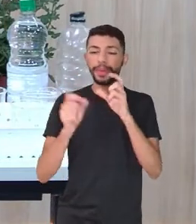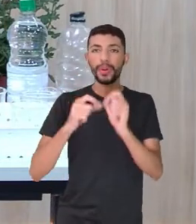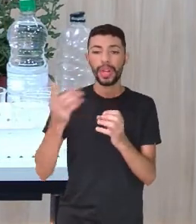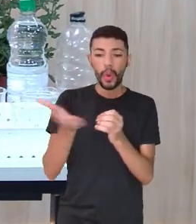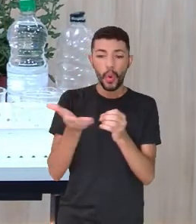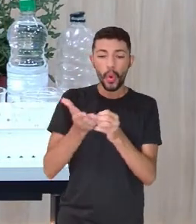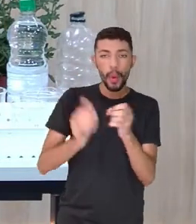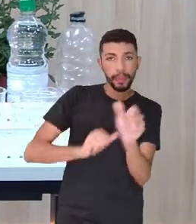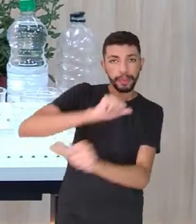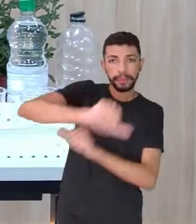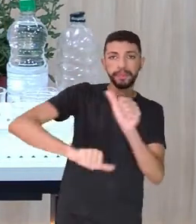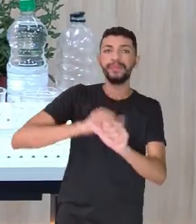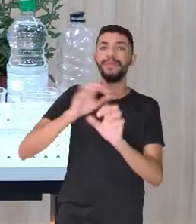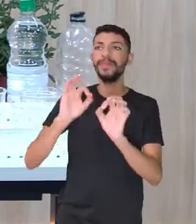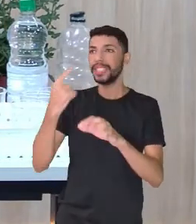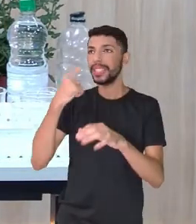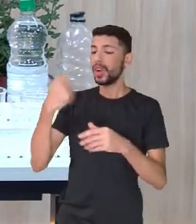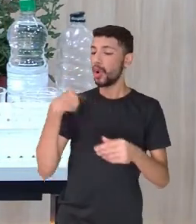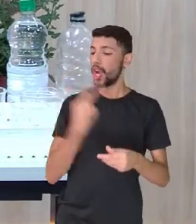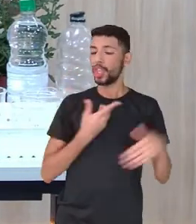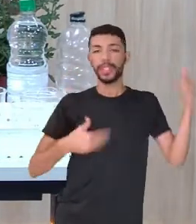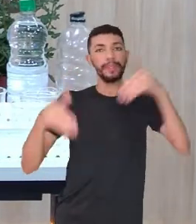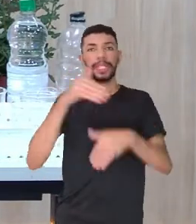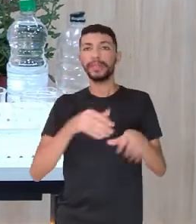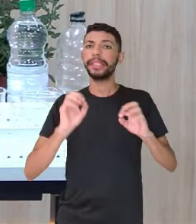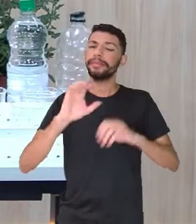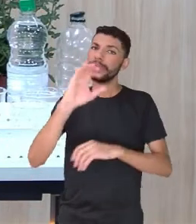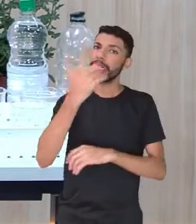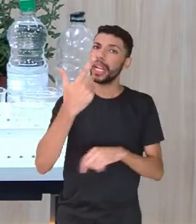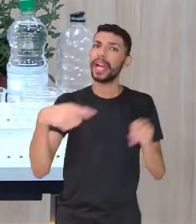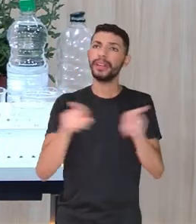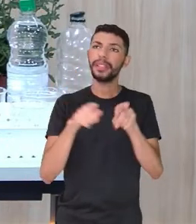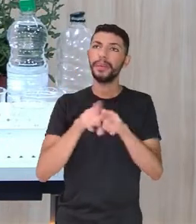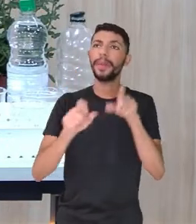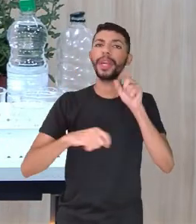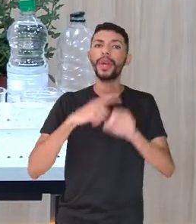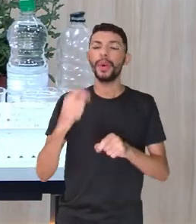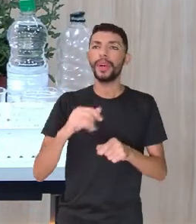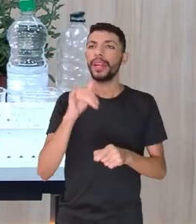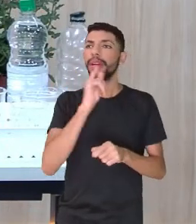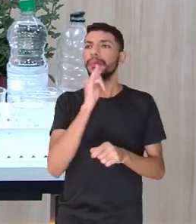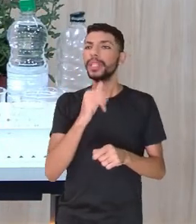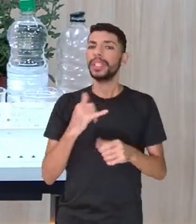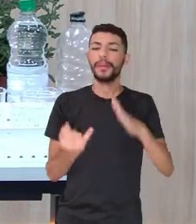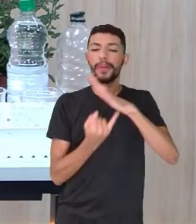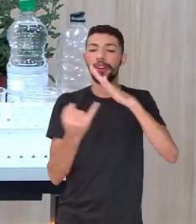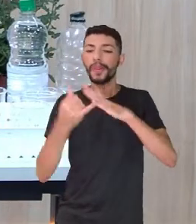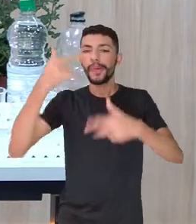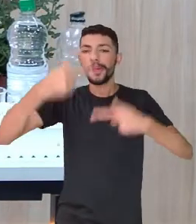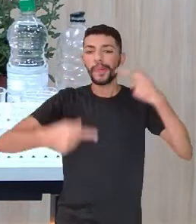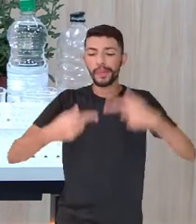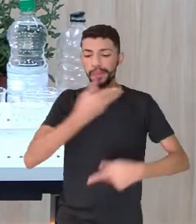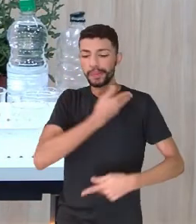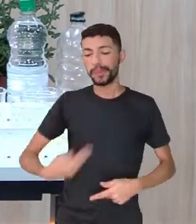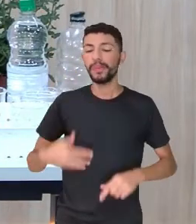nossa participação. Claro que os órgãos públicos, né, aí a questão tem que resolver esse problema, mas nós